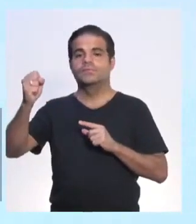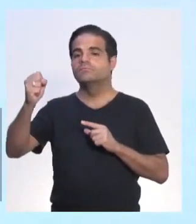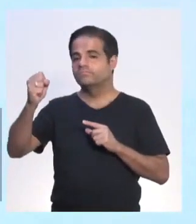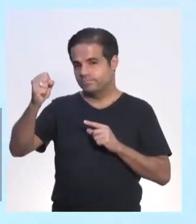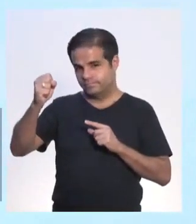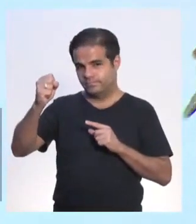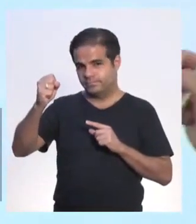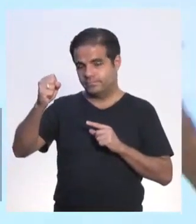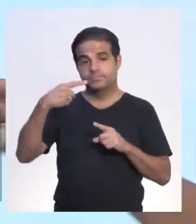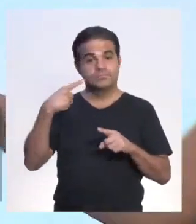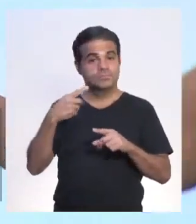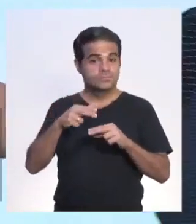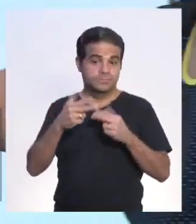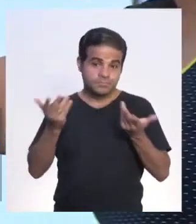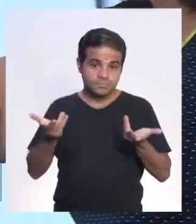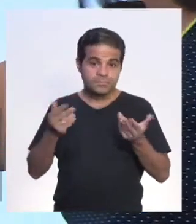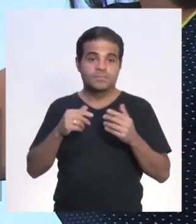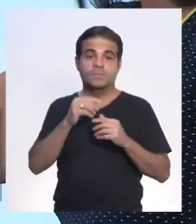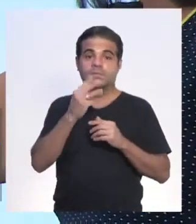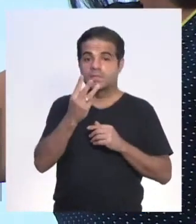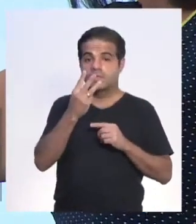0,008. Portanto,